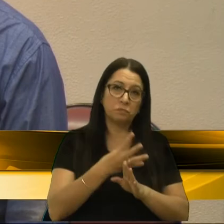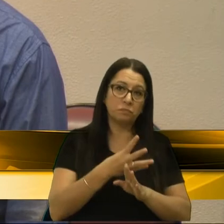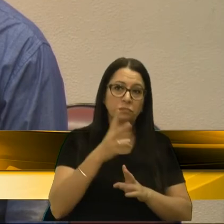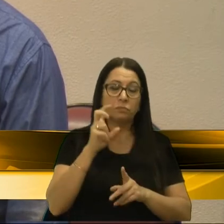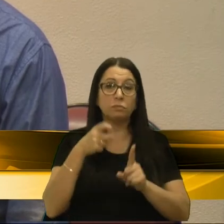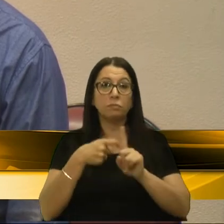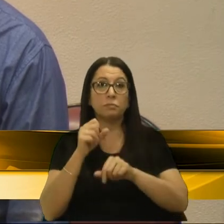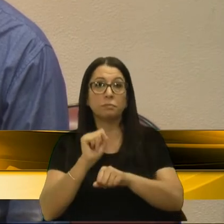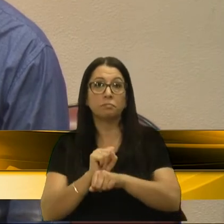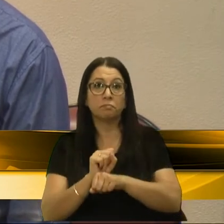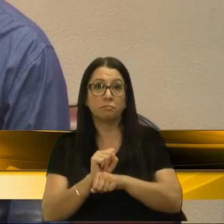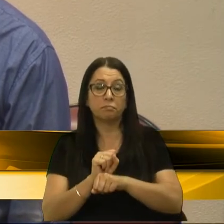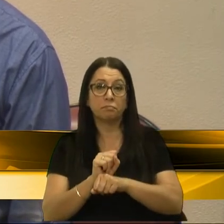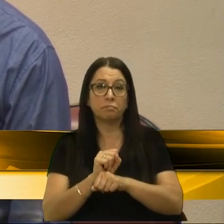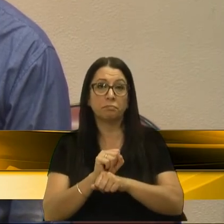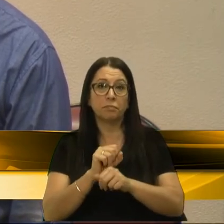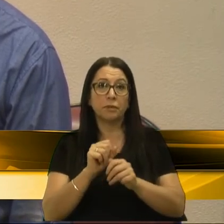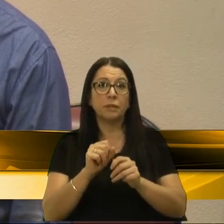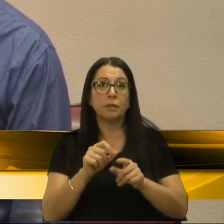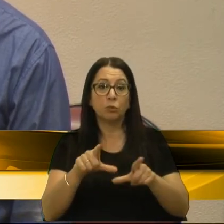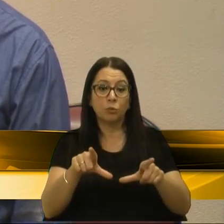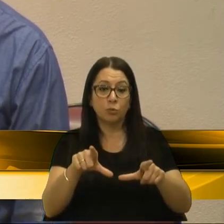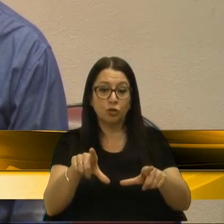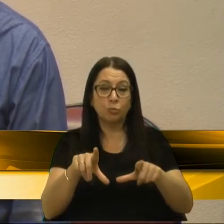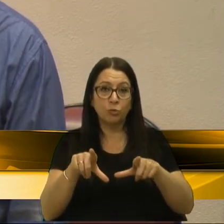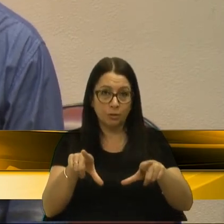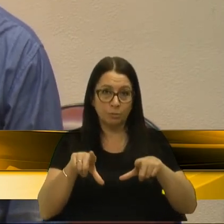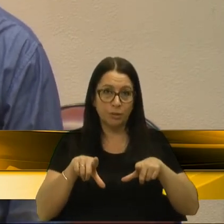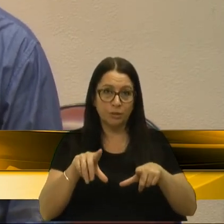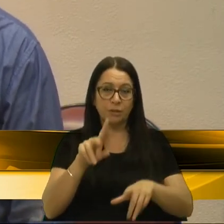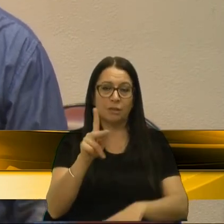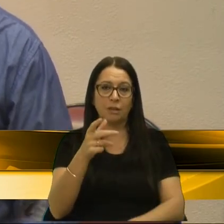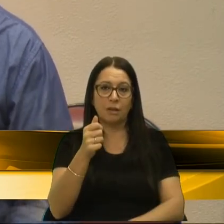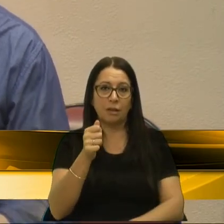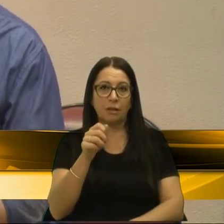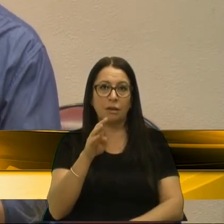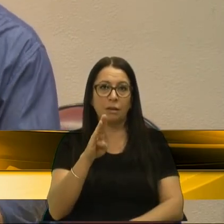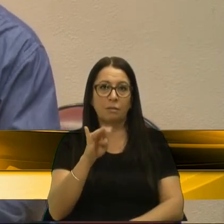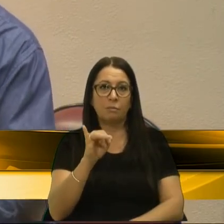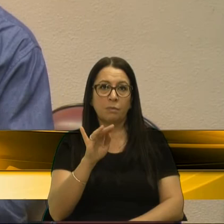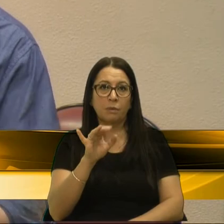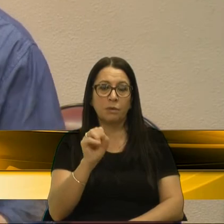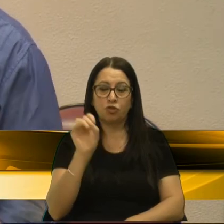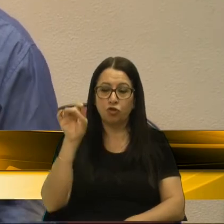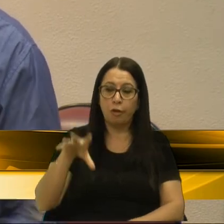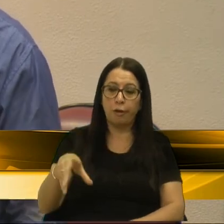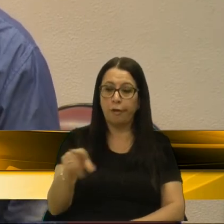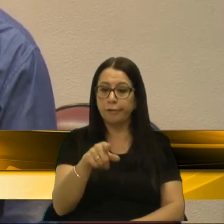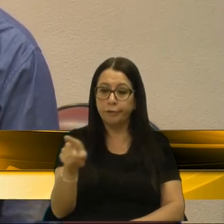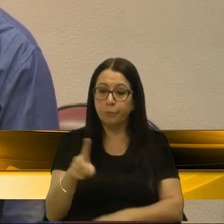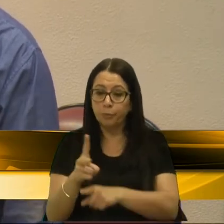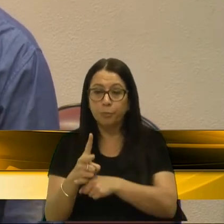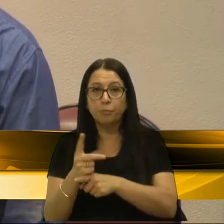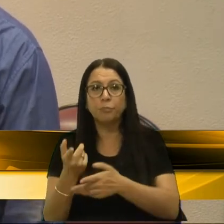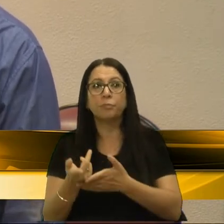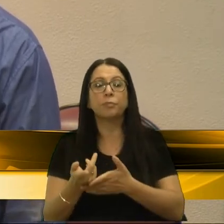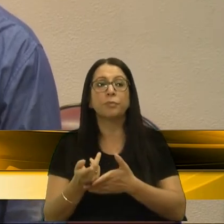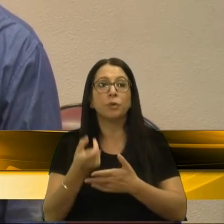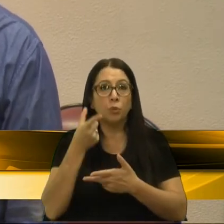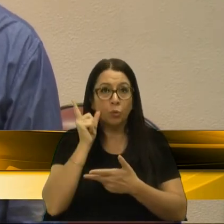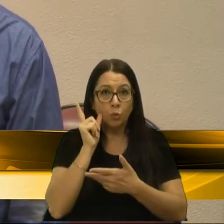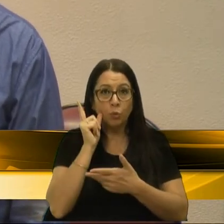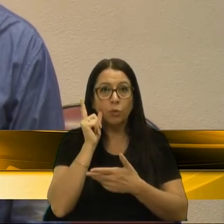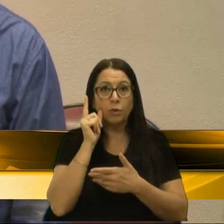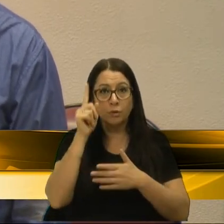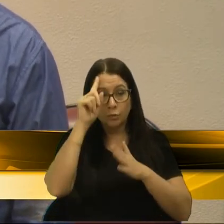4 a 5 meses parado, um habite, tá? Parado lá, jogado, que tivemos que procurar, estava aos cantos lá, e ontem